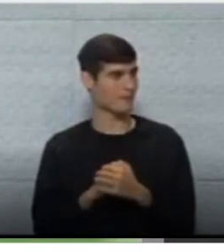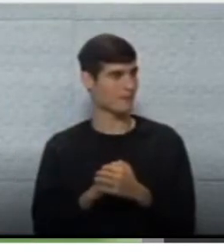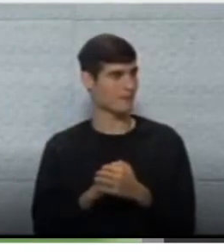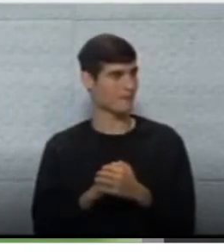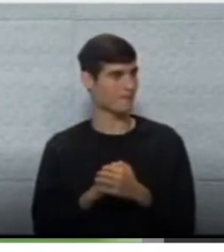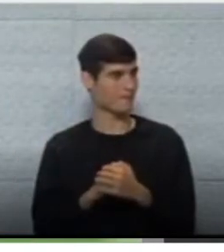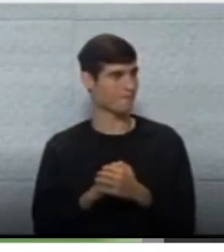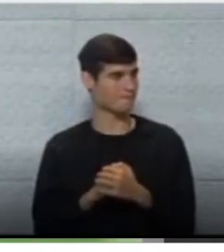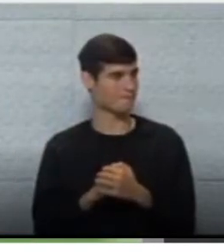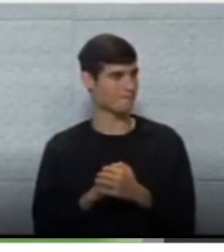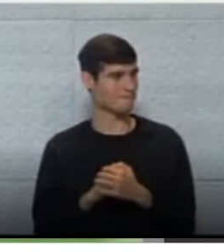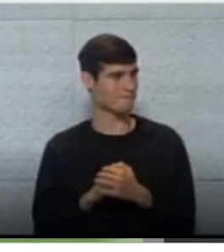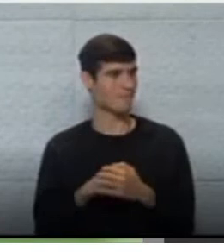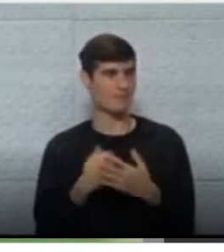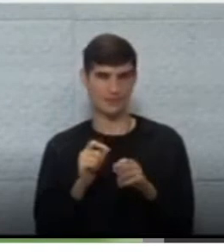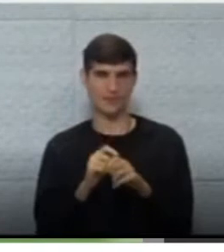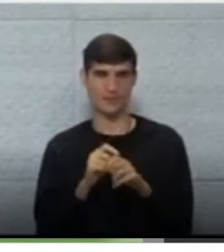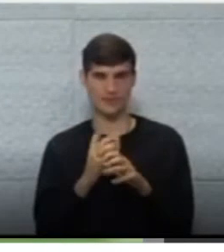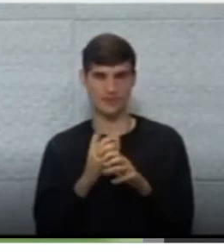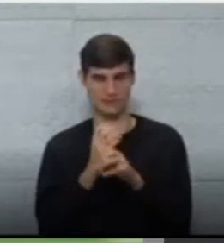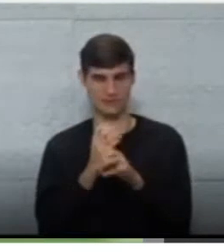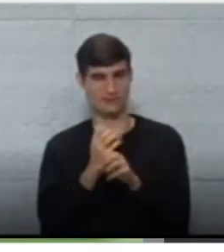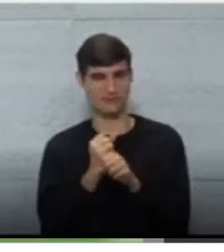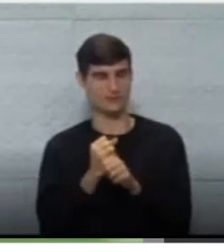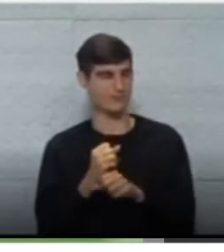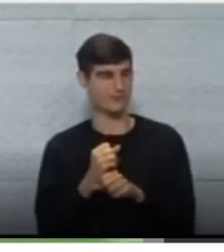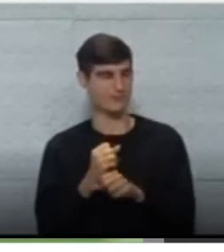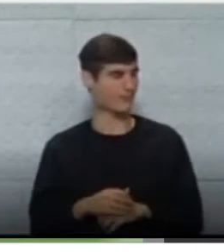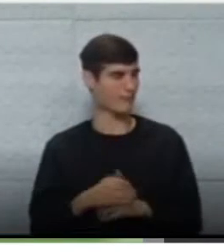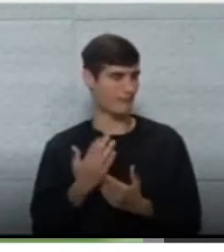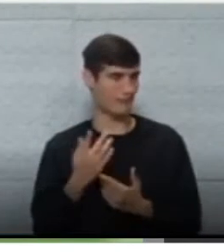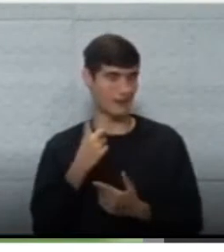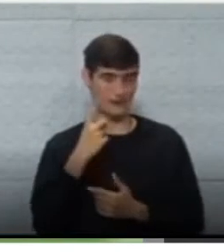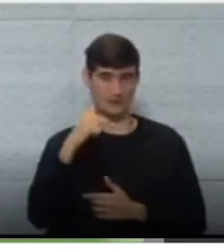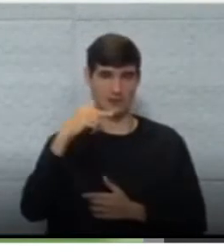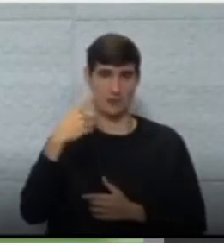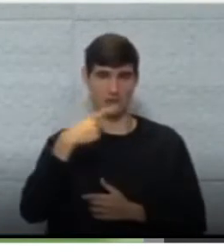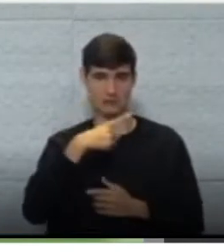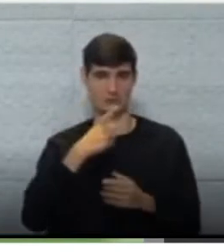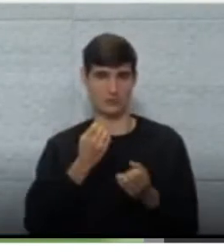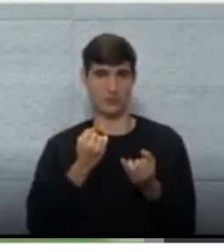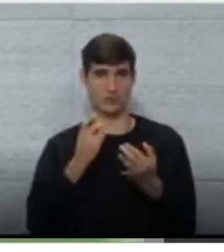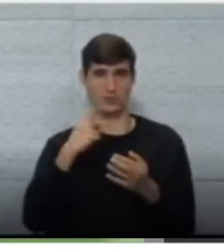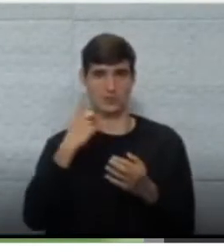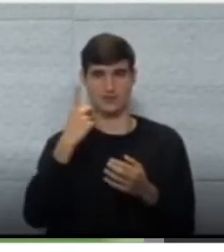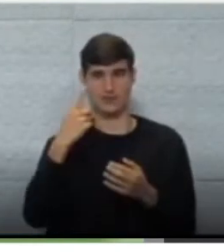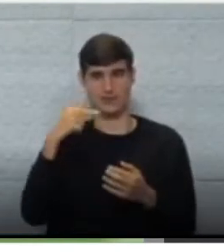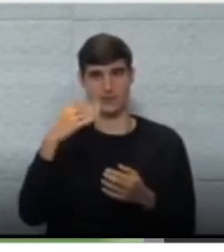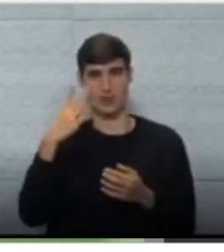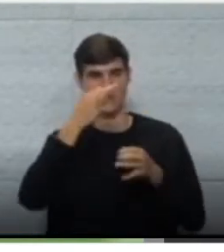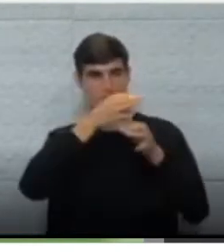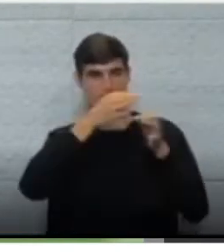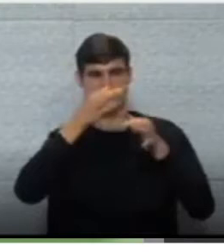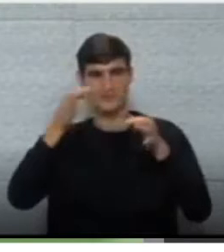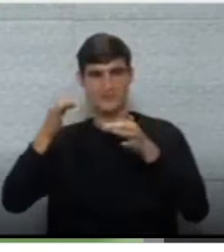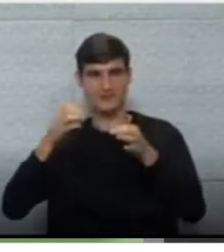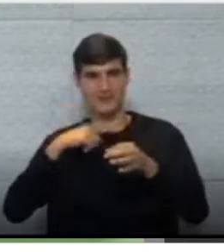aí eu realizo os cálculos. Então, contei 174 colônias, 10 a menos